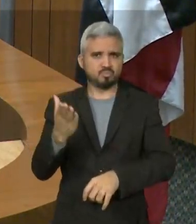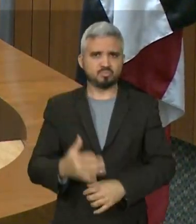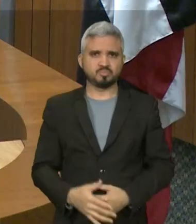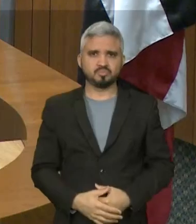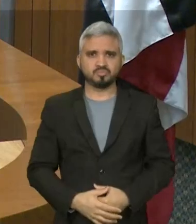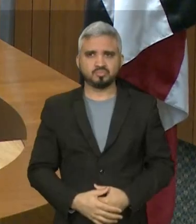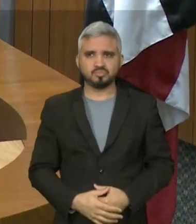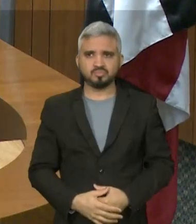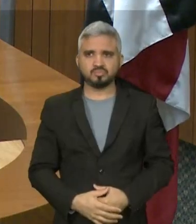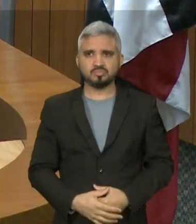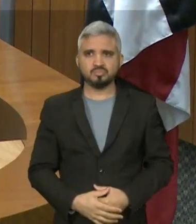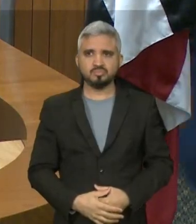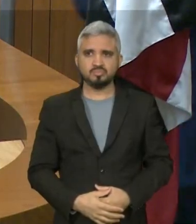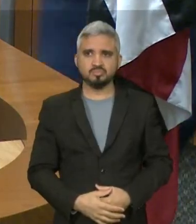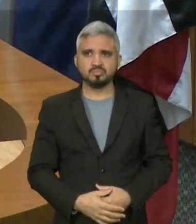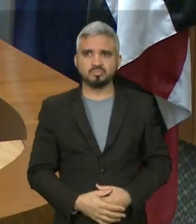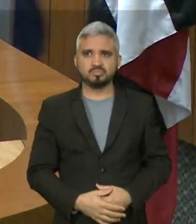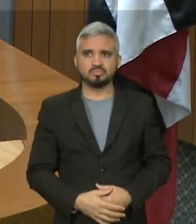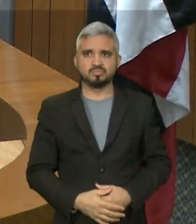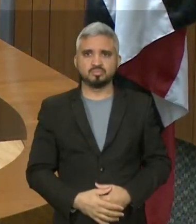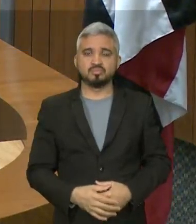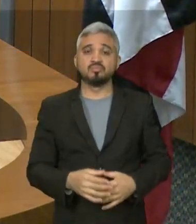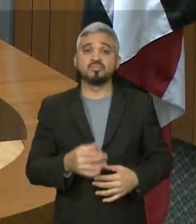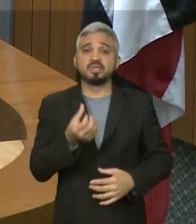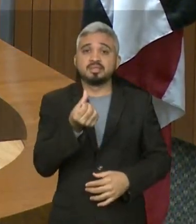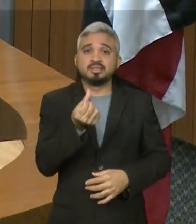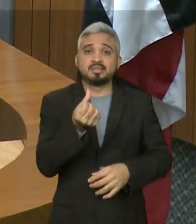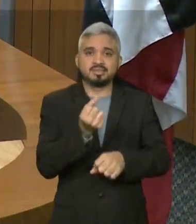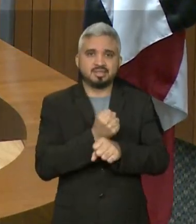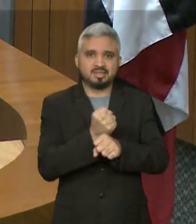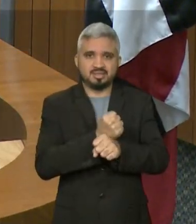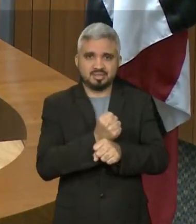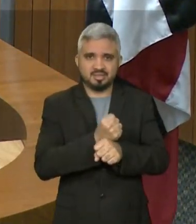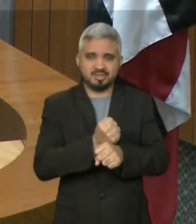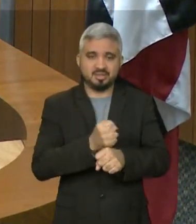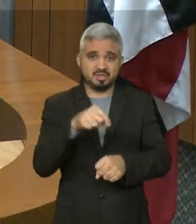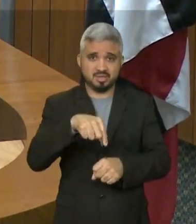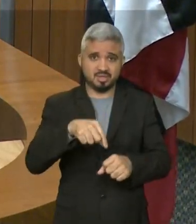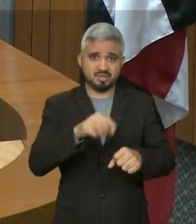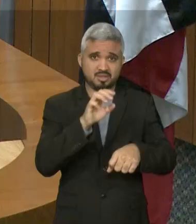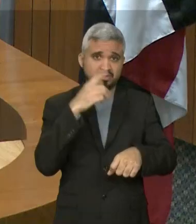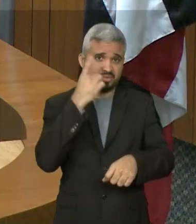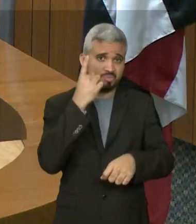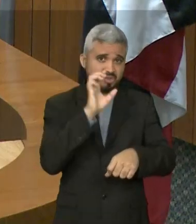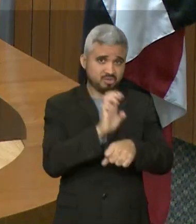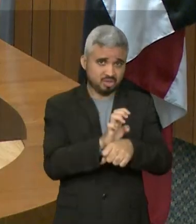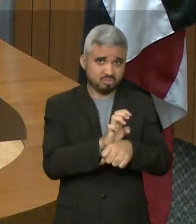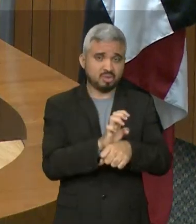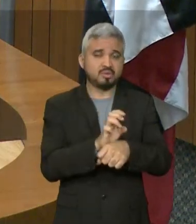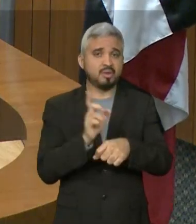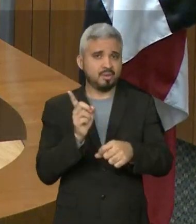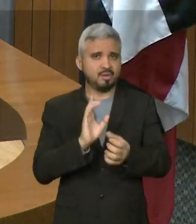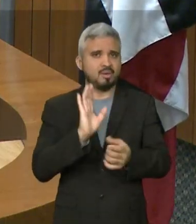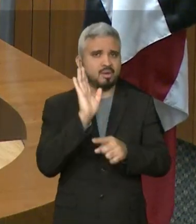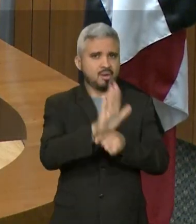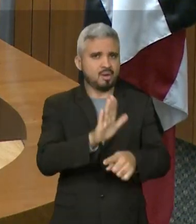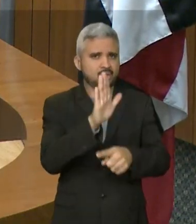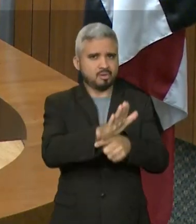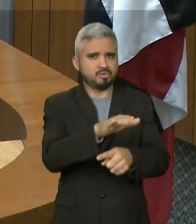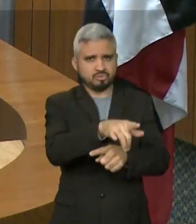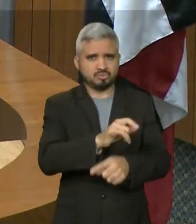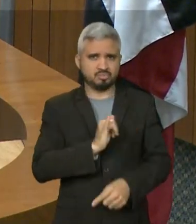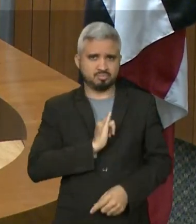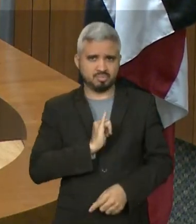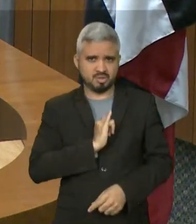mostrou que é o mais preparado, e dentro desses 6 anos aqui como parlamentar, fez um grande trabalho para a região Tocantina e principalmente